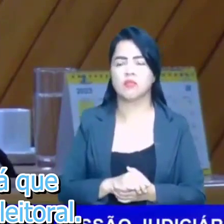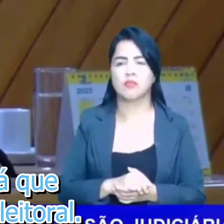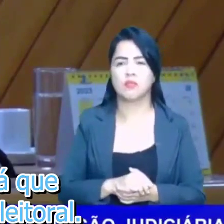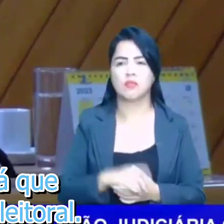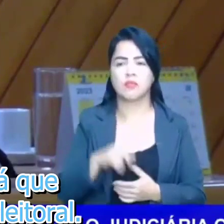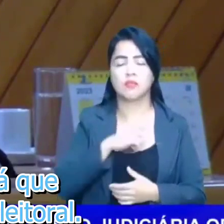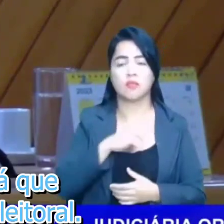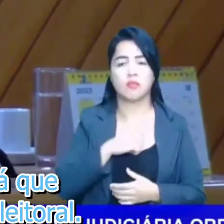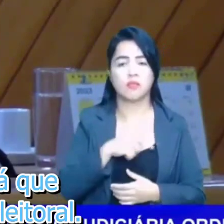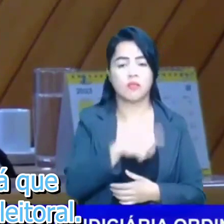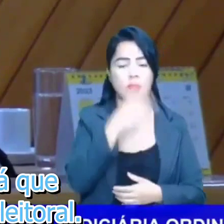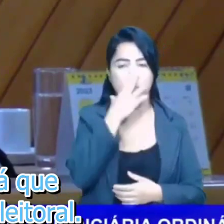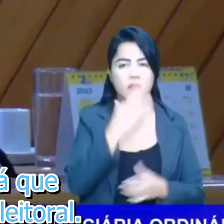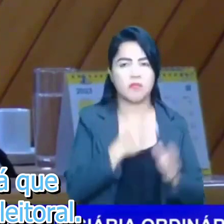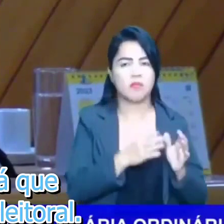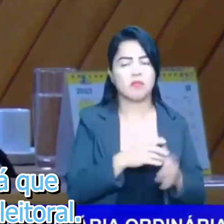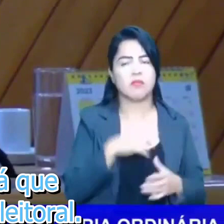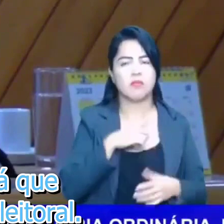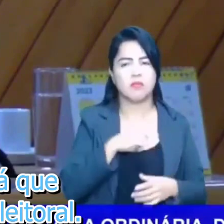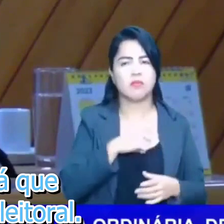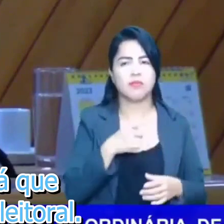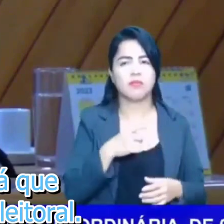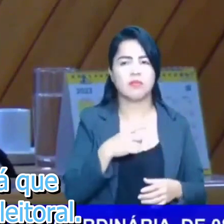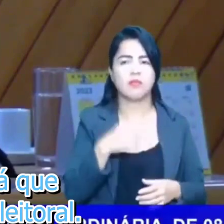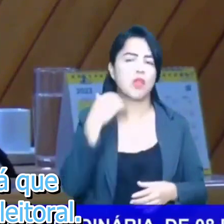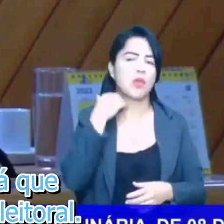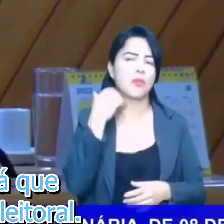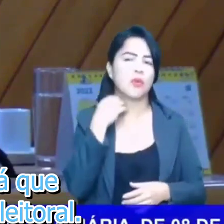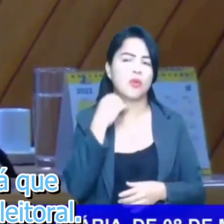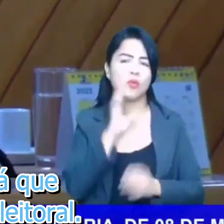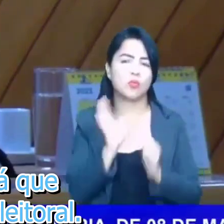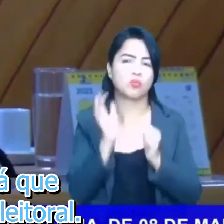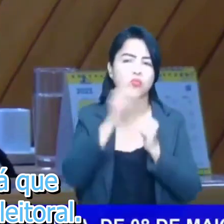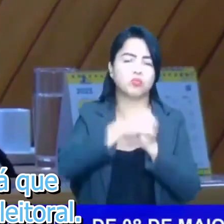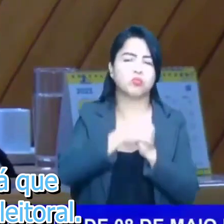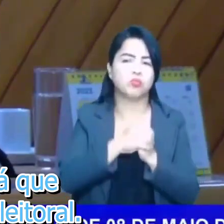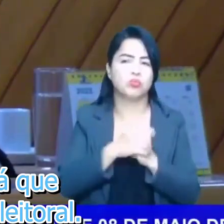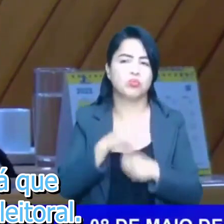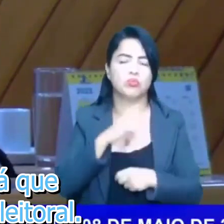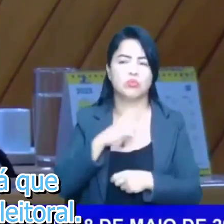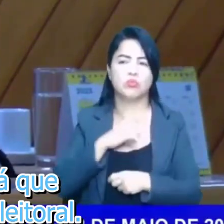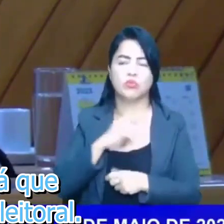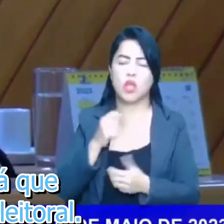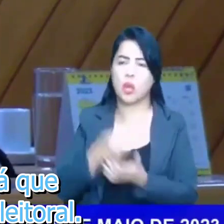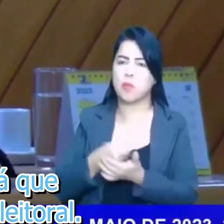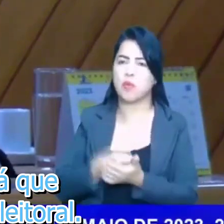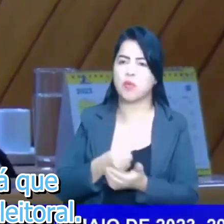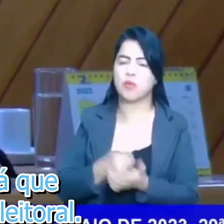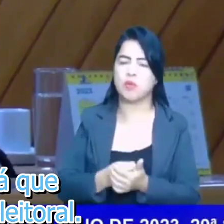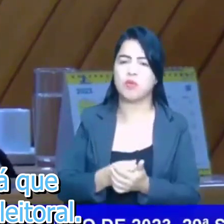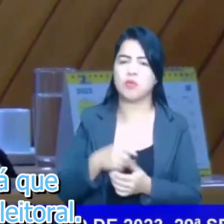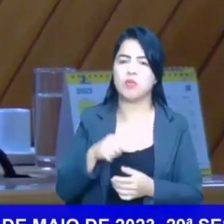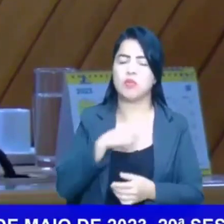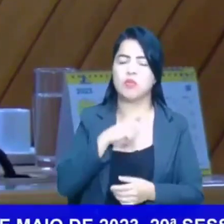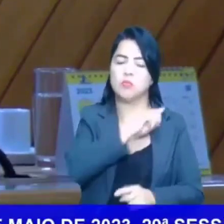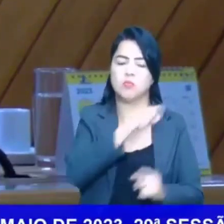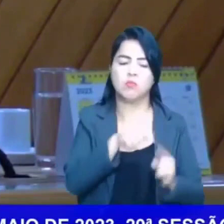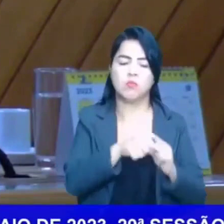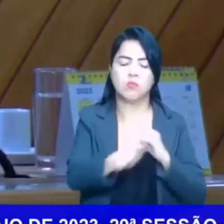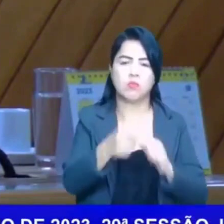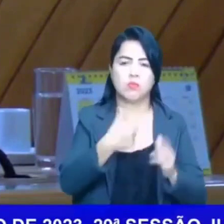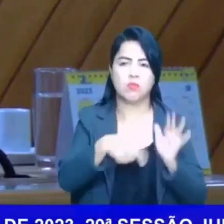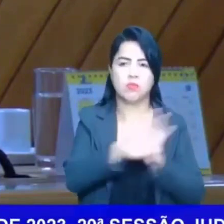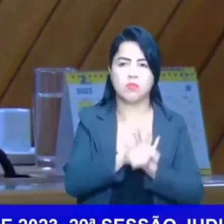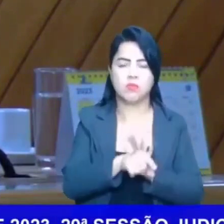prática de caixa 2 e abuso de poder econômico, já que houve gastos em atividades vedadas pela legislação eleitoral.